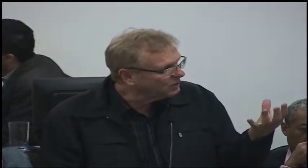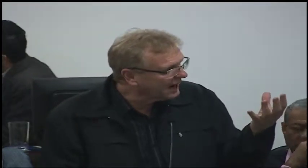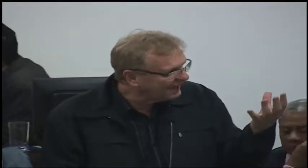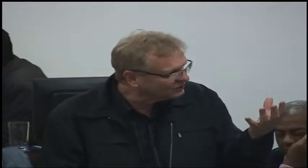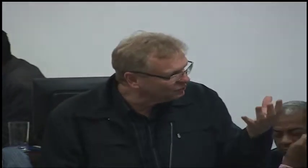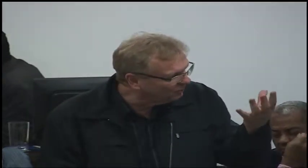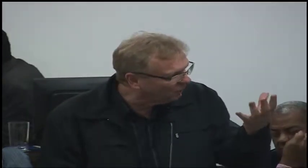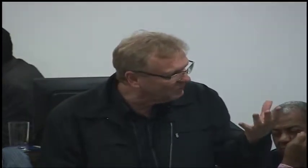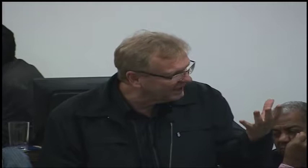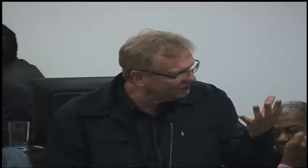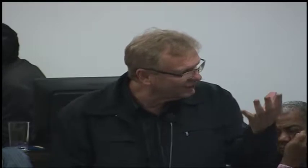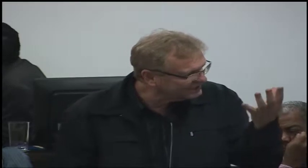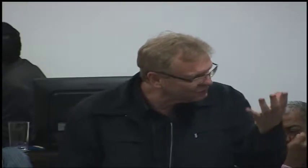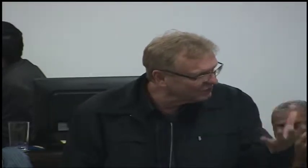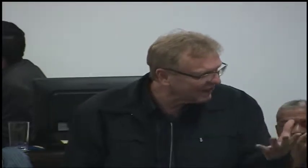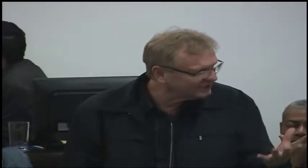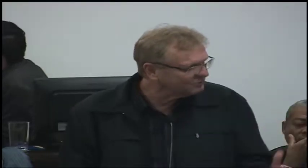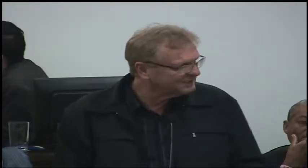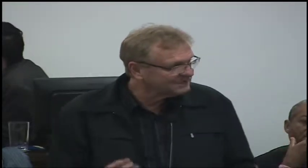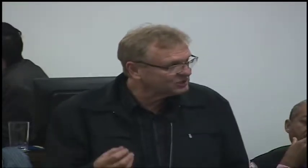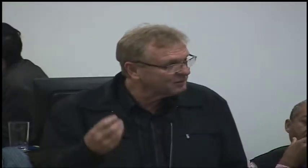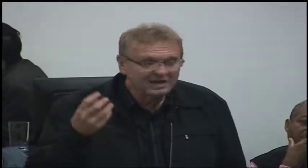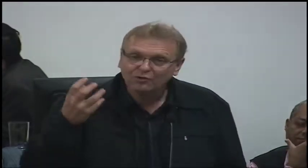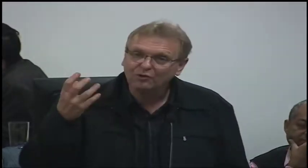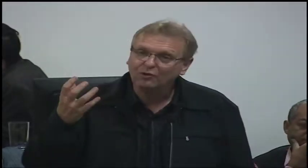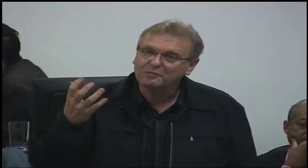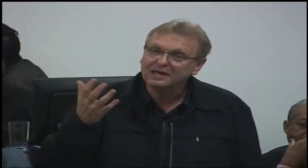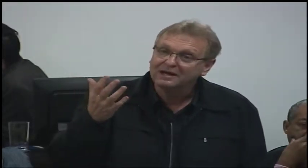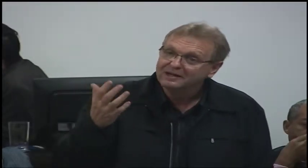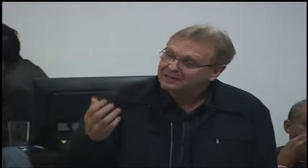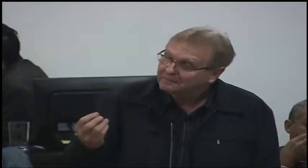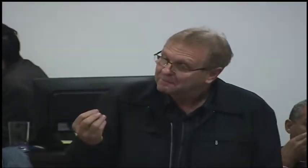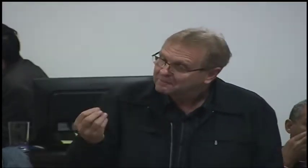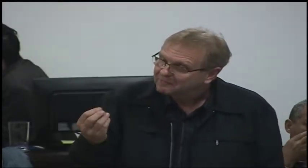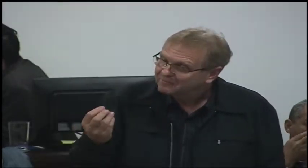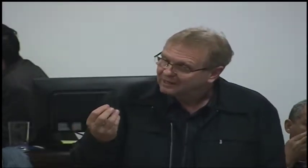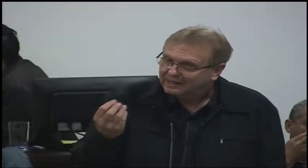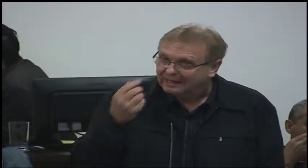parece que o gasto, no momento, existe um gasto, mas existe uma economia